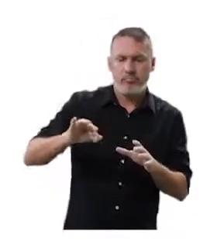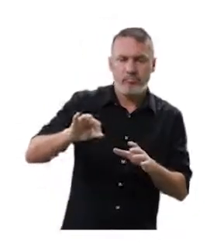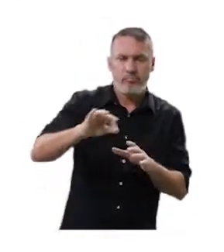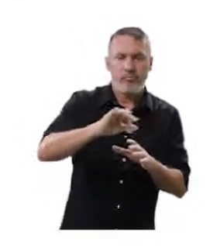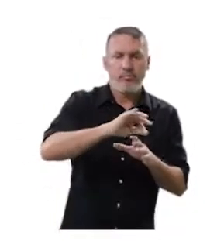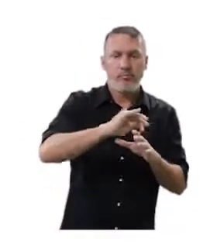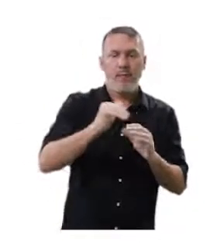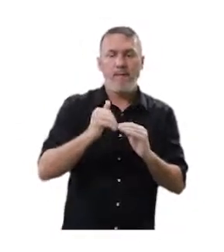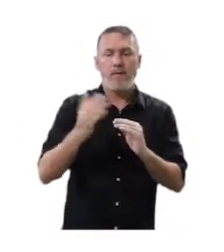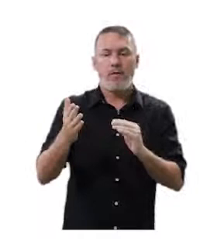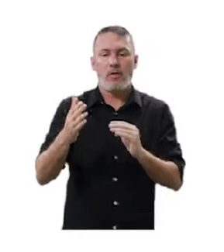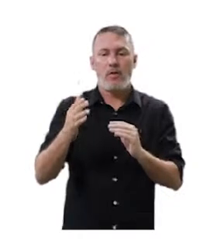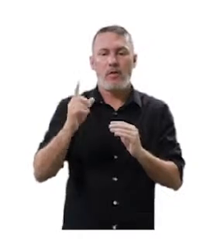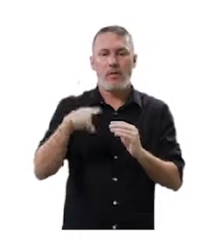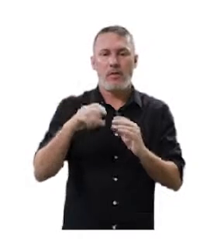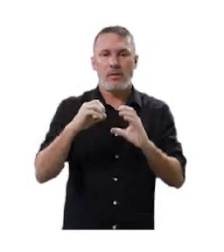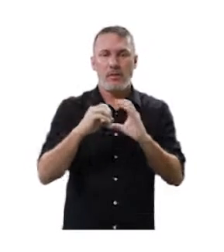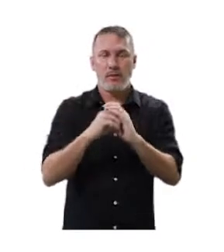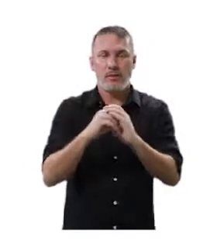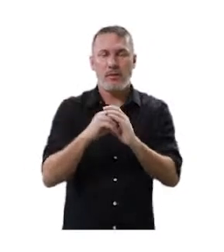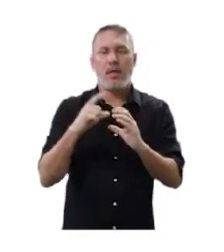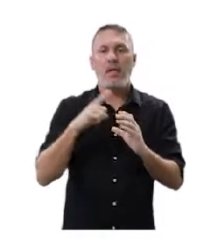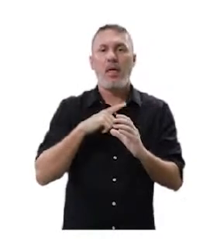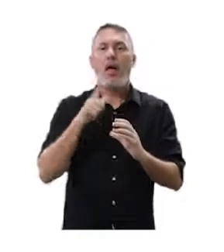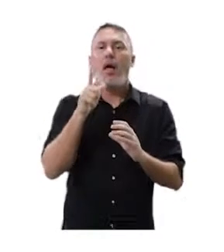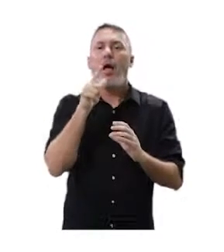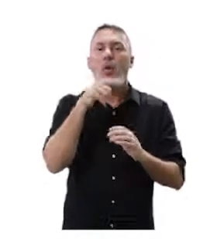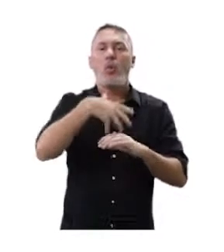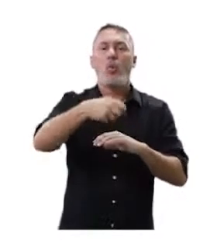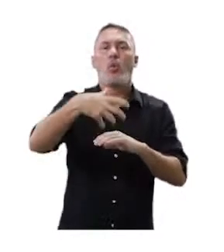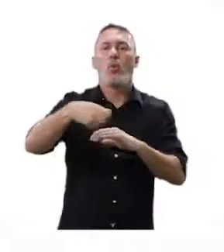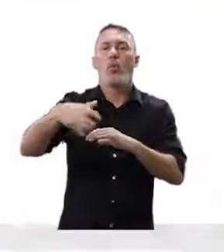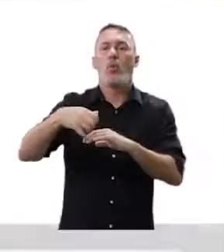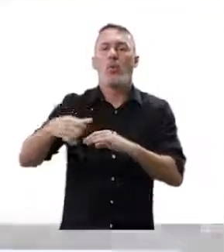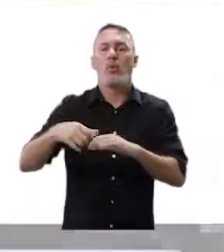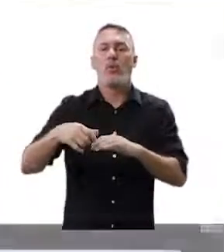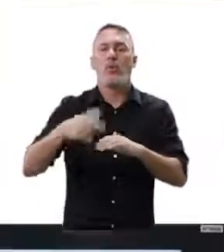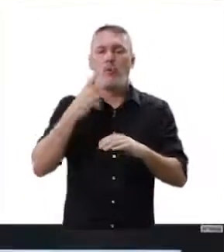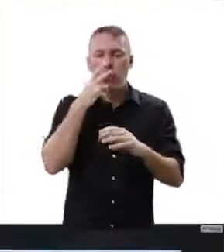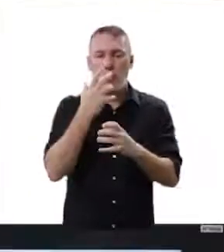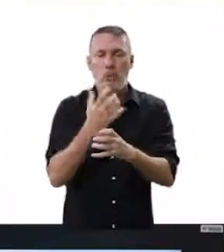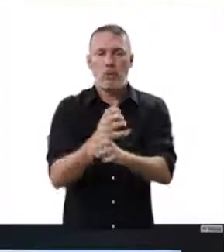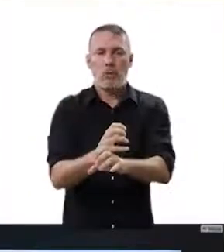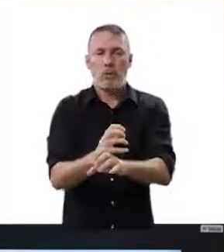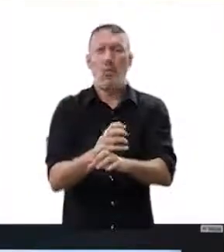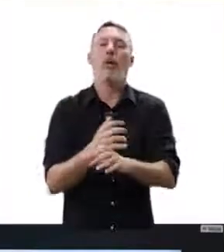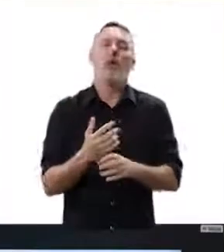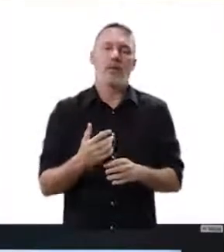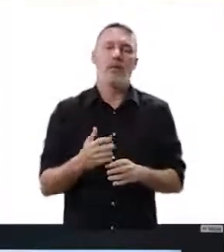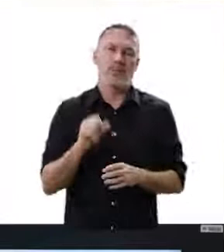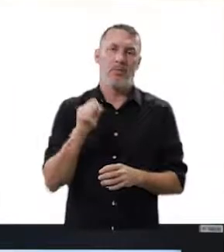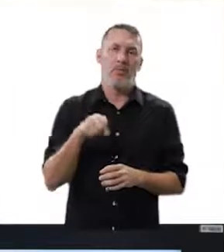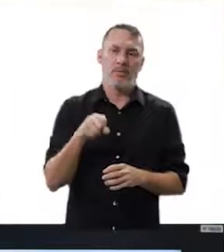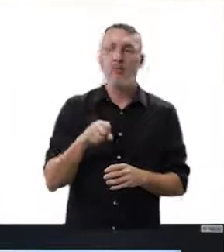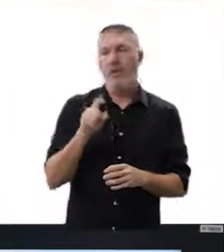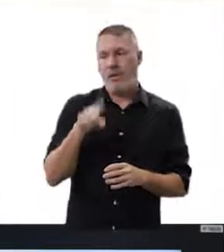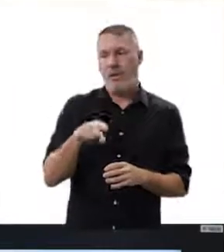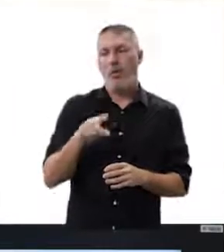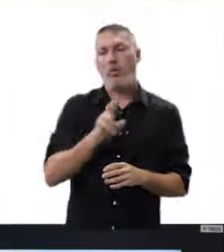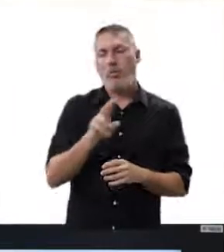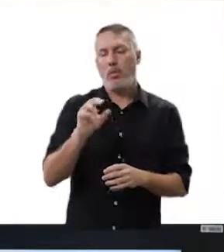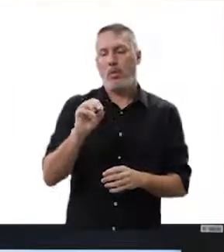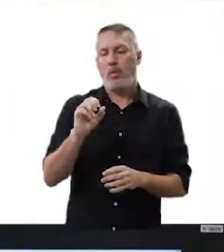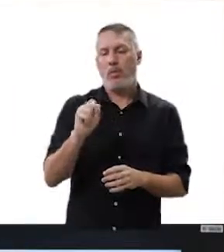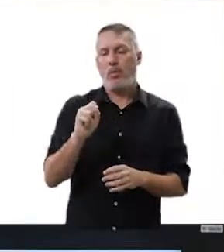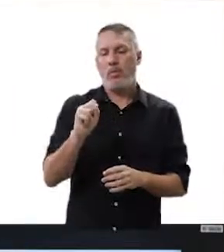de sal no meio extracelular promove a saída de água de dentro delas. E aí sim, é o